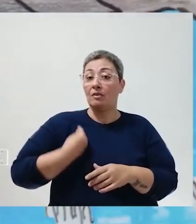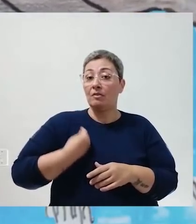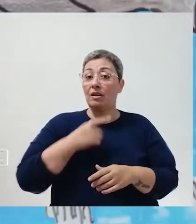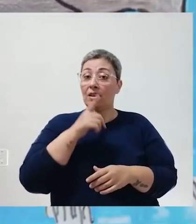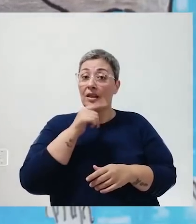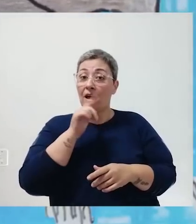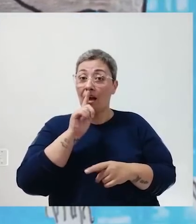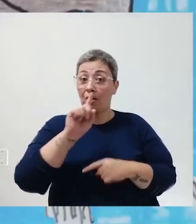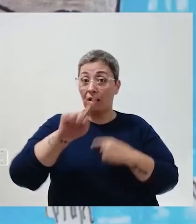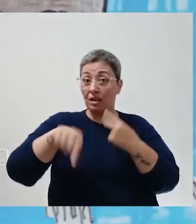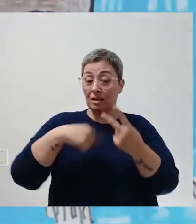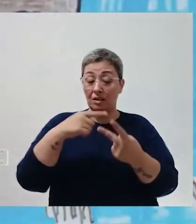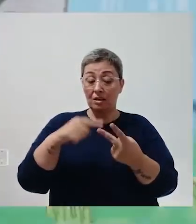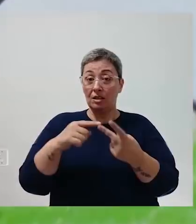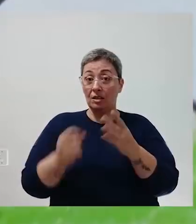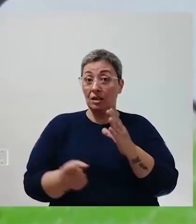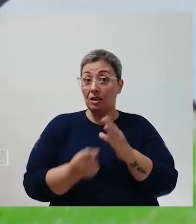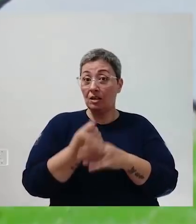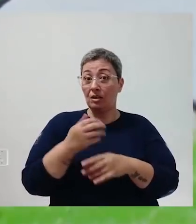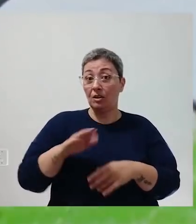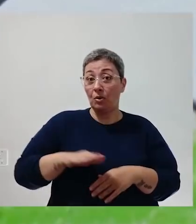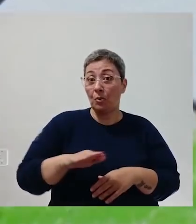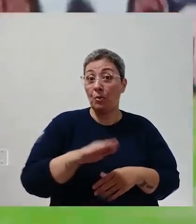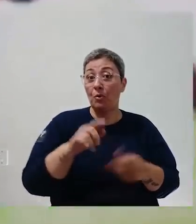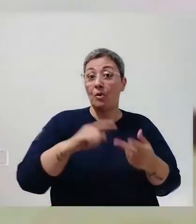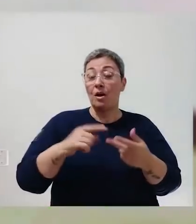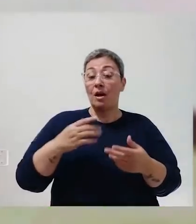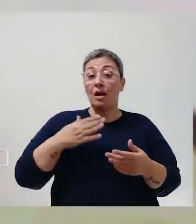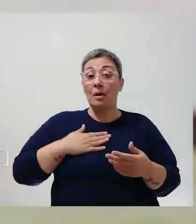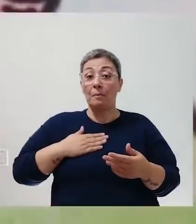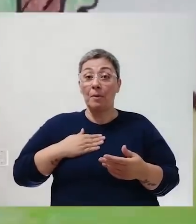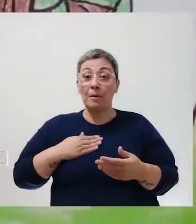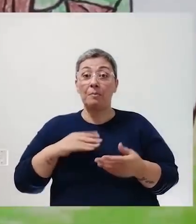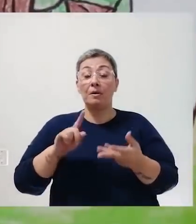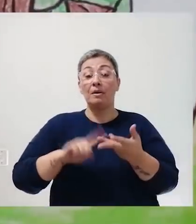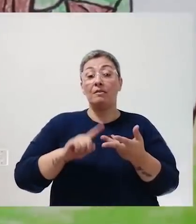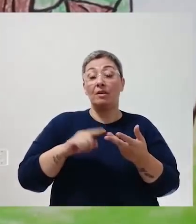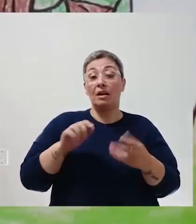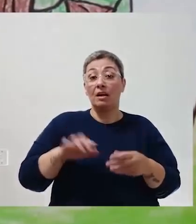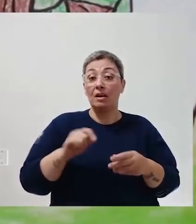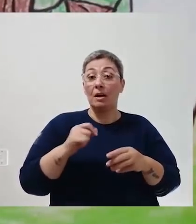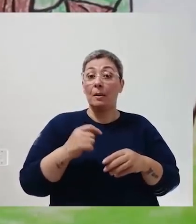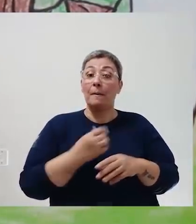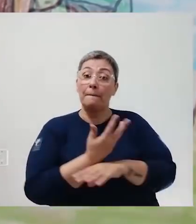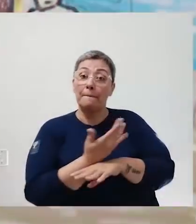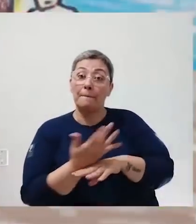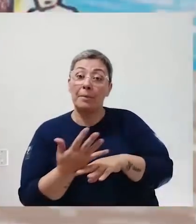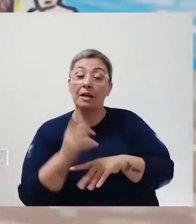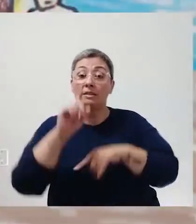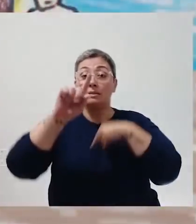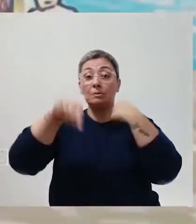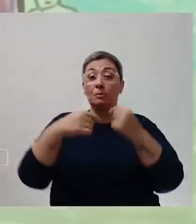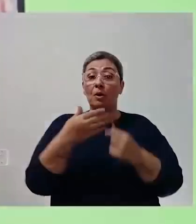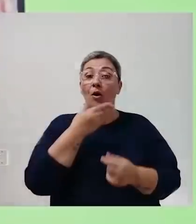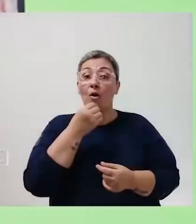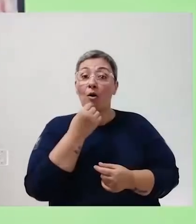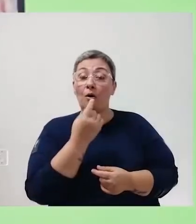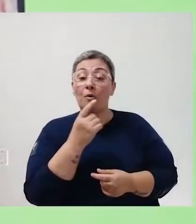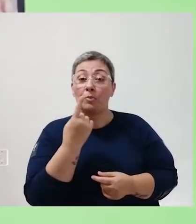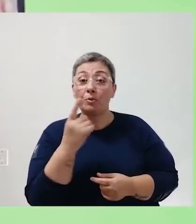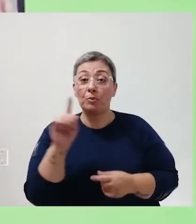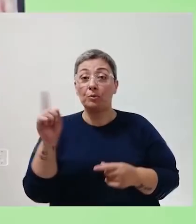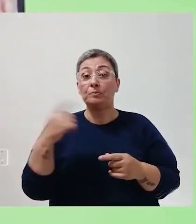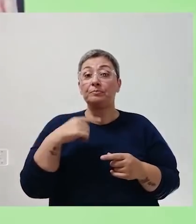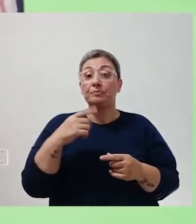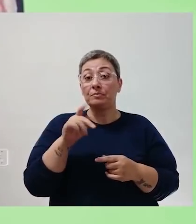a vida na água. Depois surgiram répteis, mamíferos, plantas, aves e o homem. Pedro e